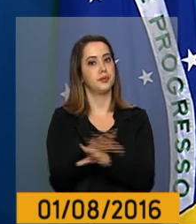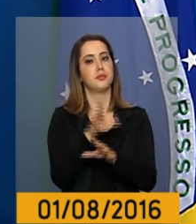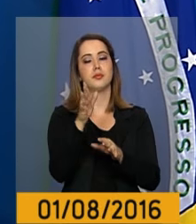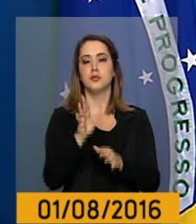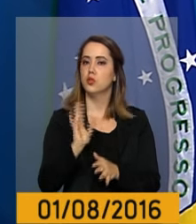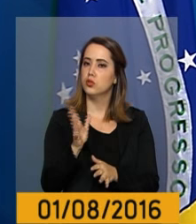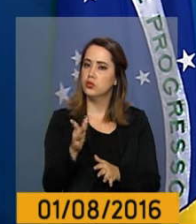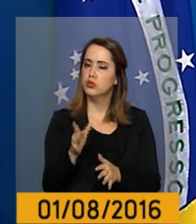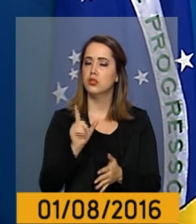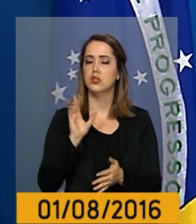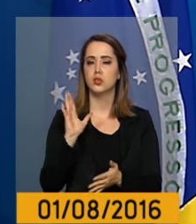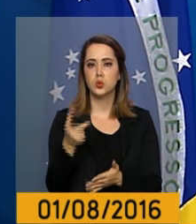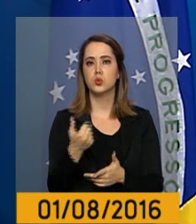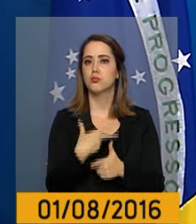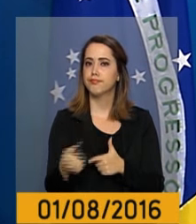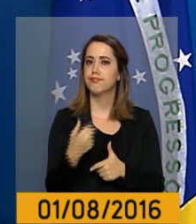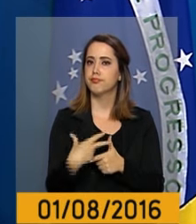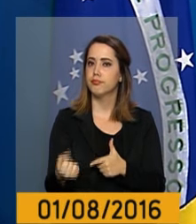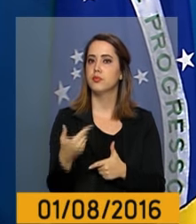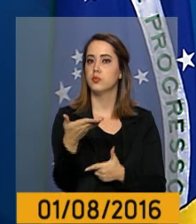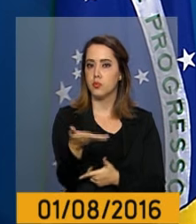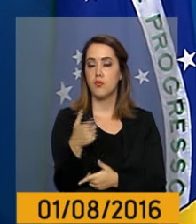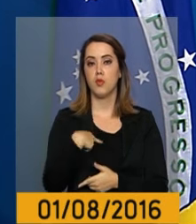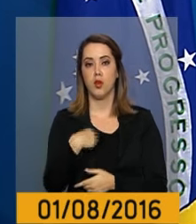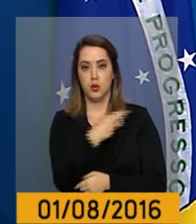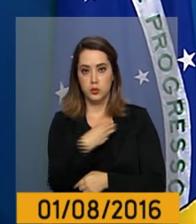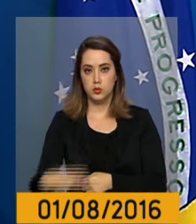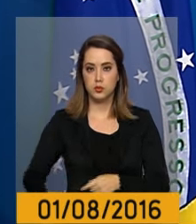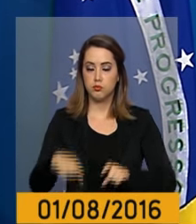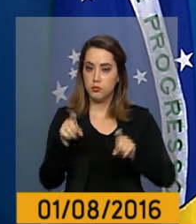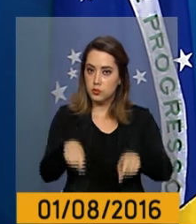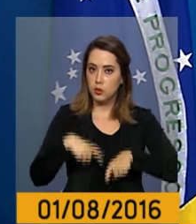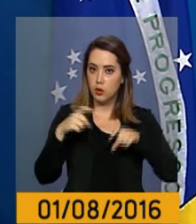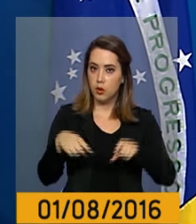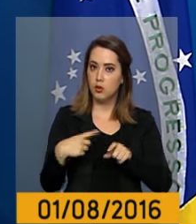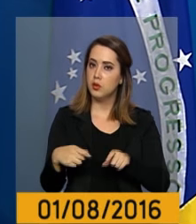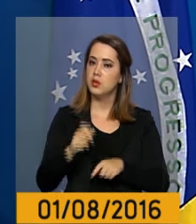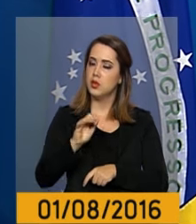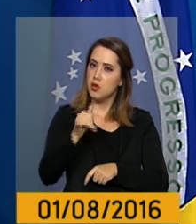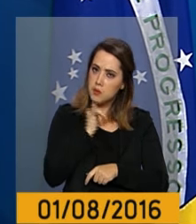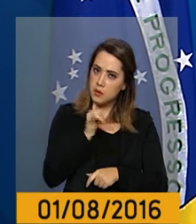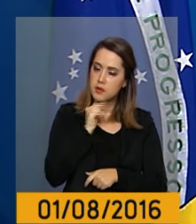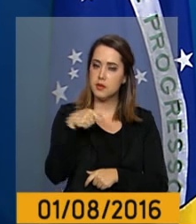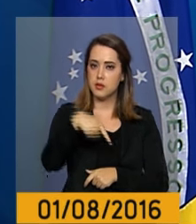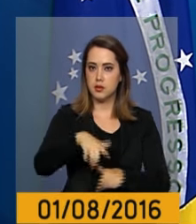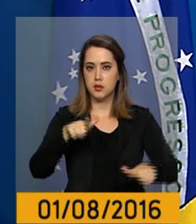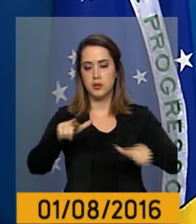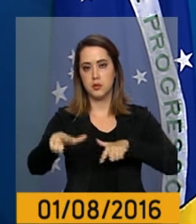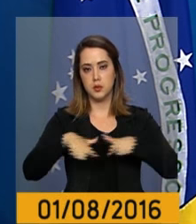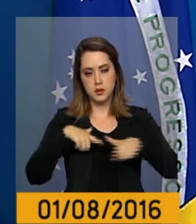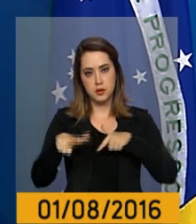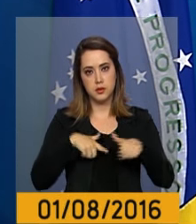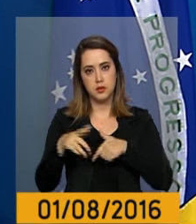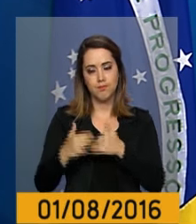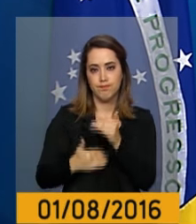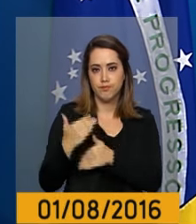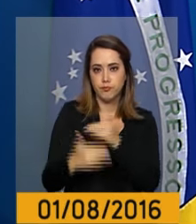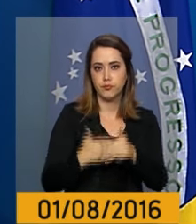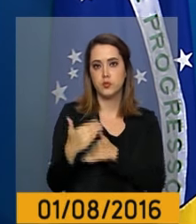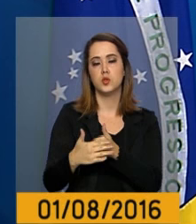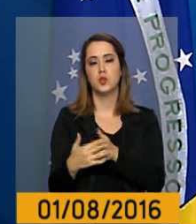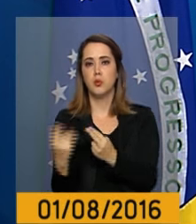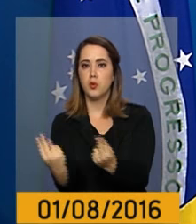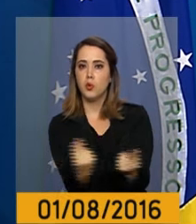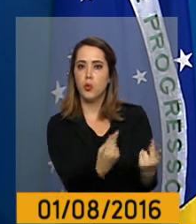vez, o Blairo vem dar o exemplo deste governo que não para, do governo que vai adiante, do governo que quer aquilo que todos os brasileiros